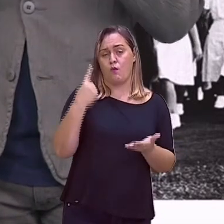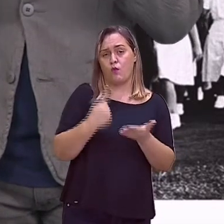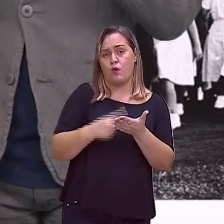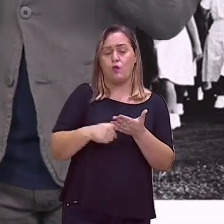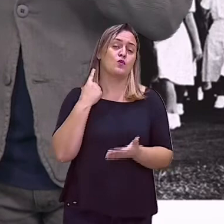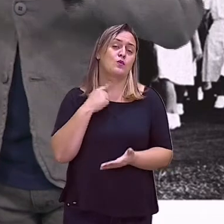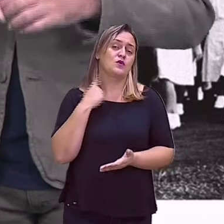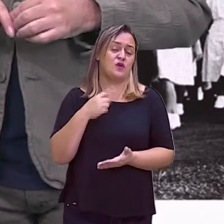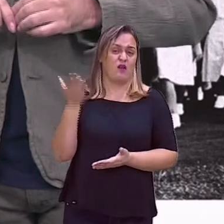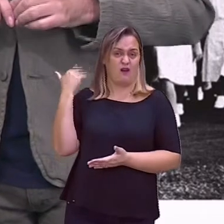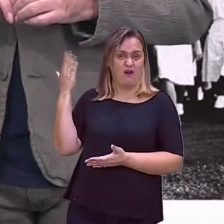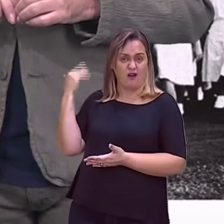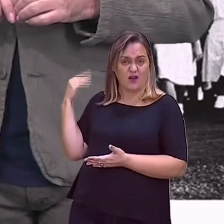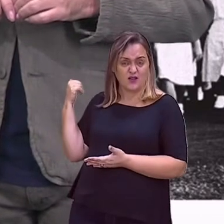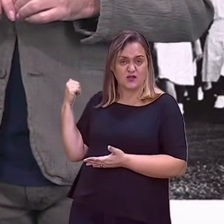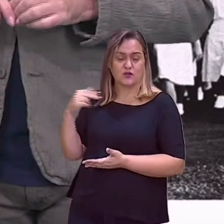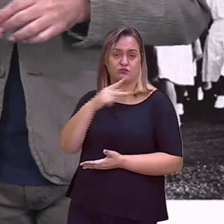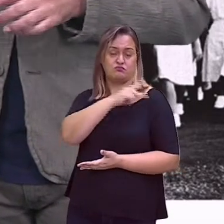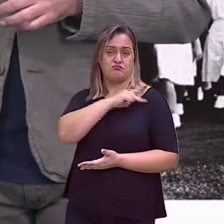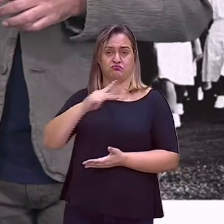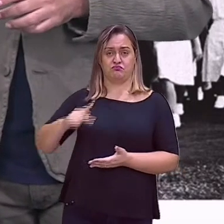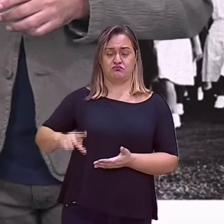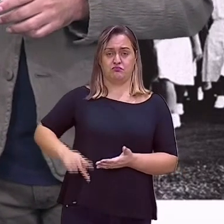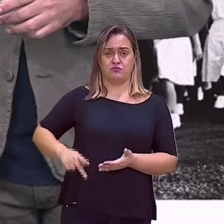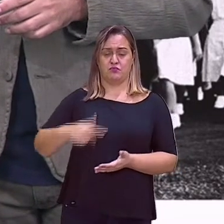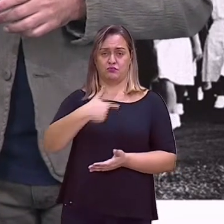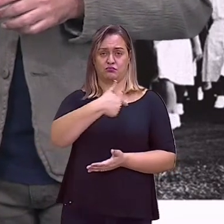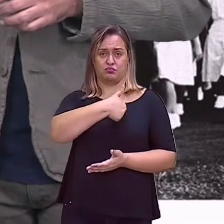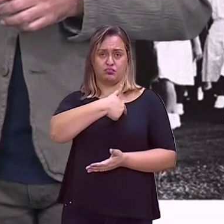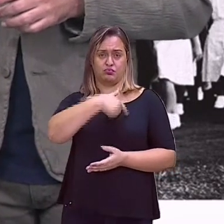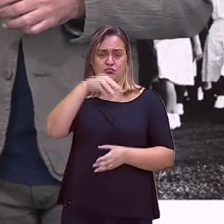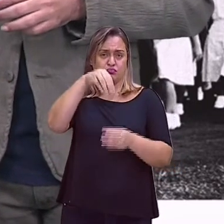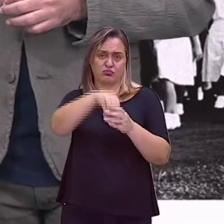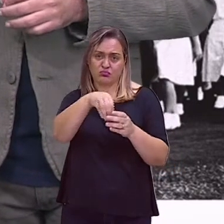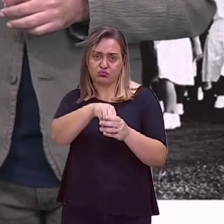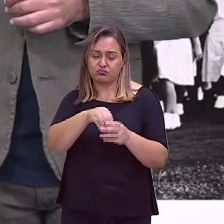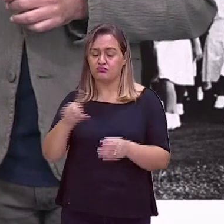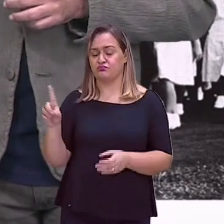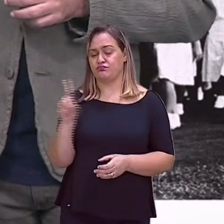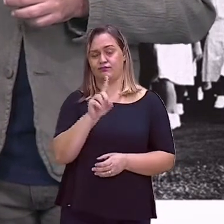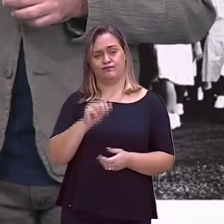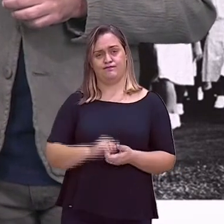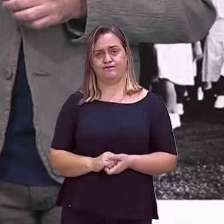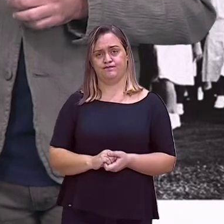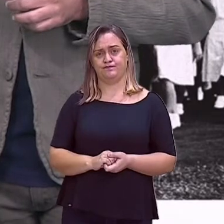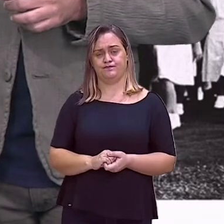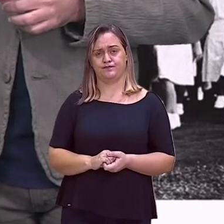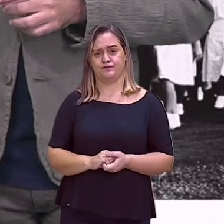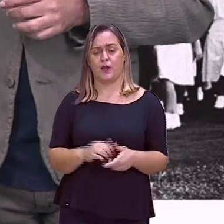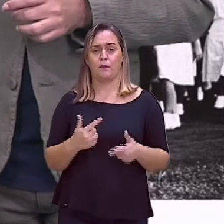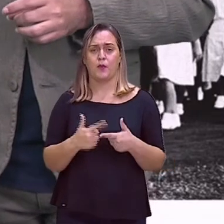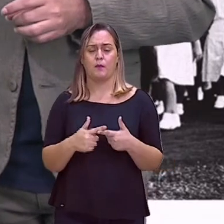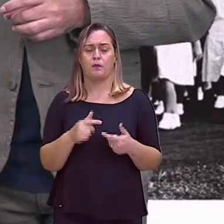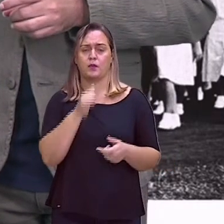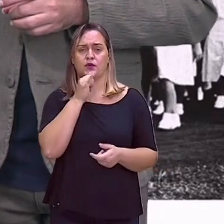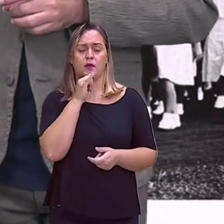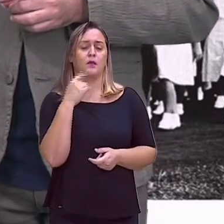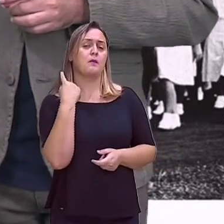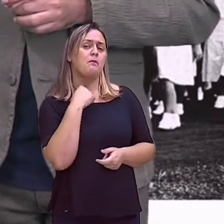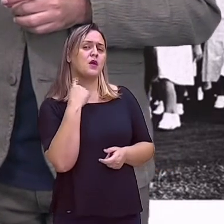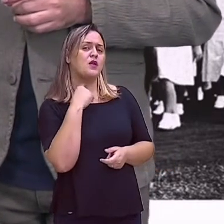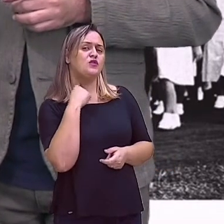não tinha sido eleito. Porque Minas Gerais perde o apoio na sua candidatura, que era a vez de